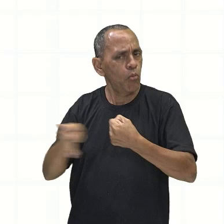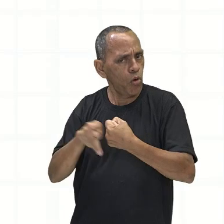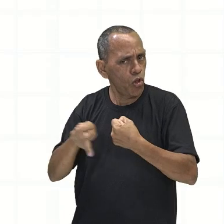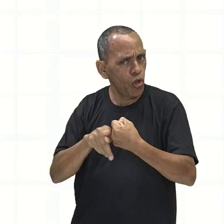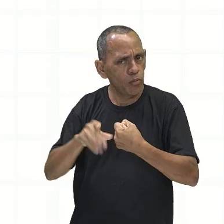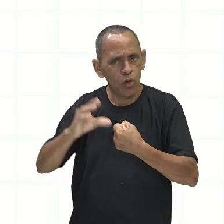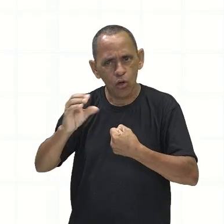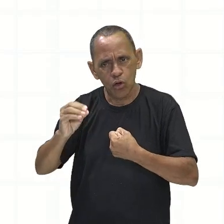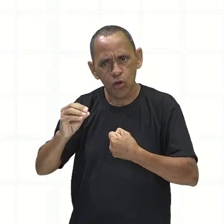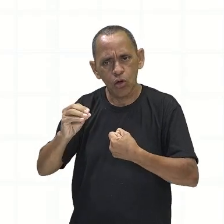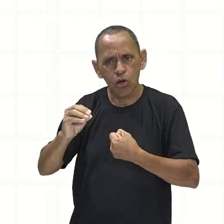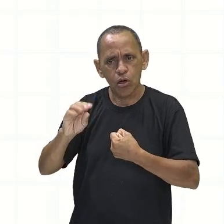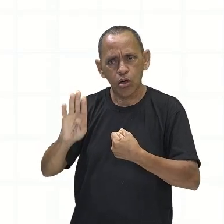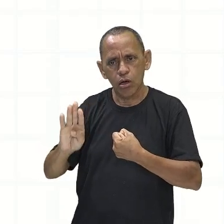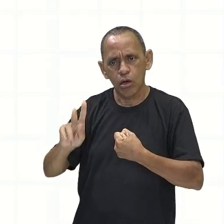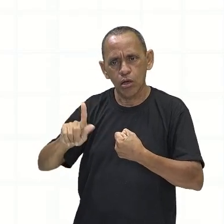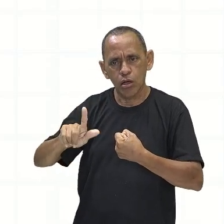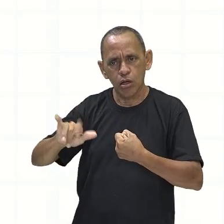a Joana.